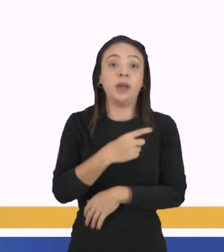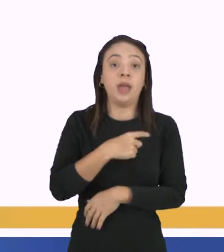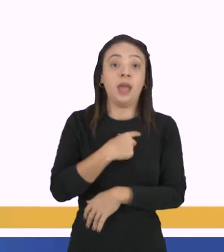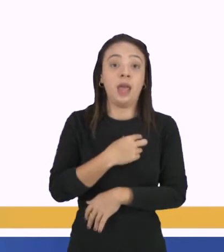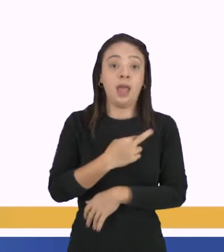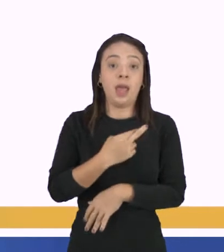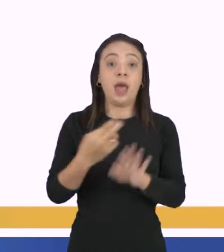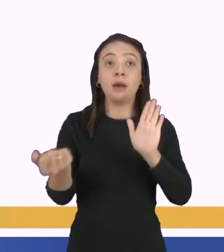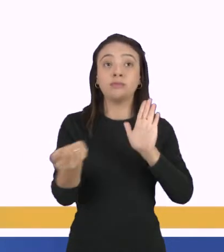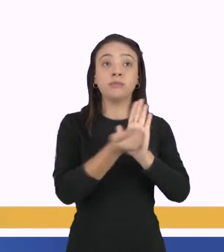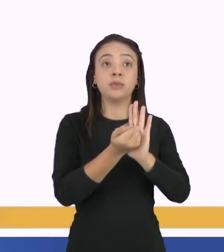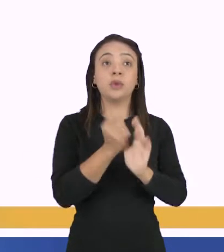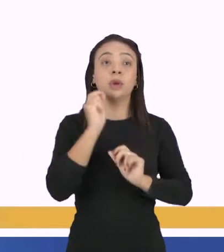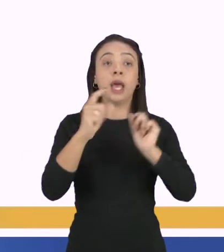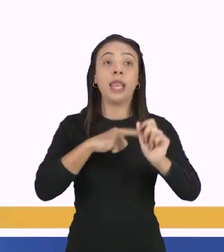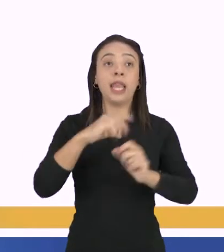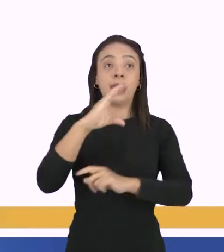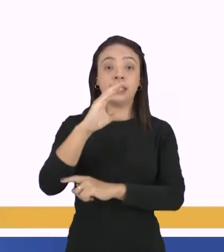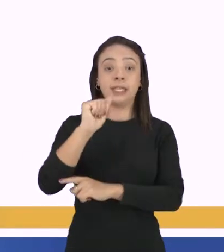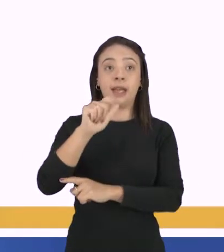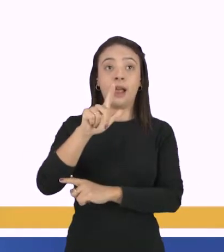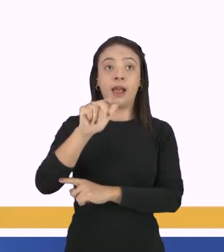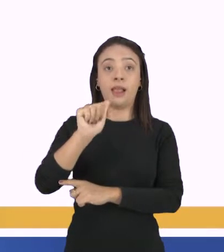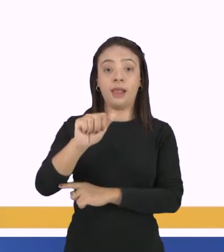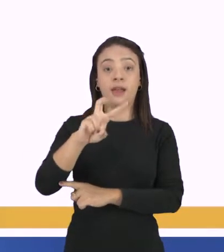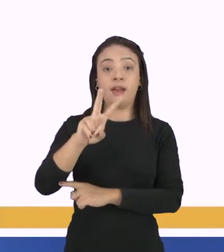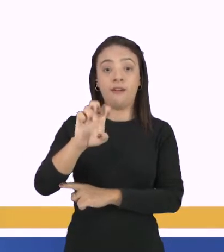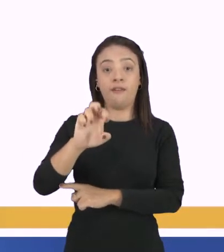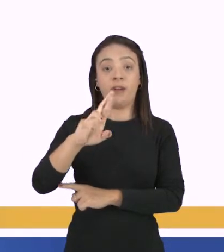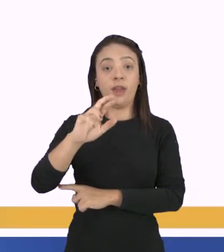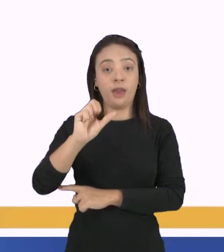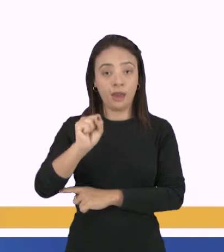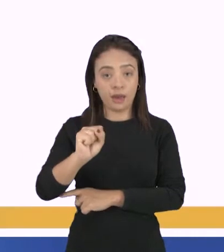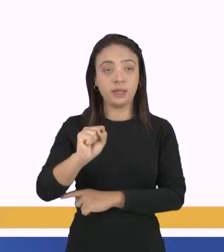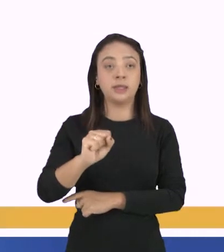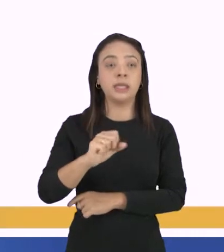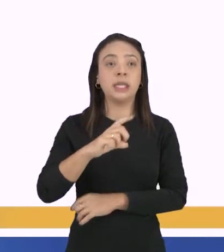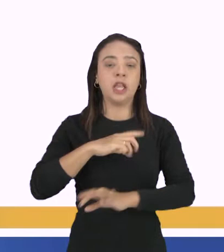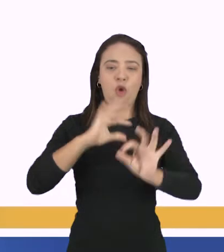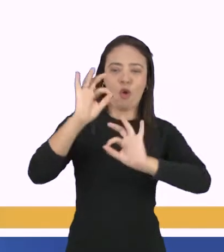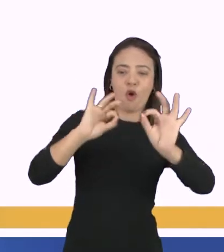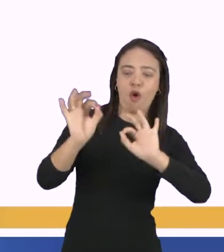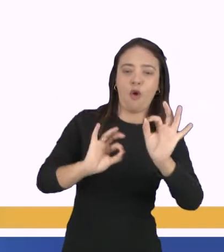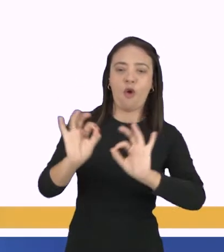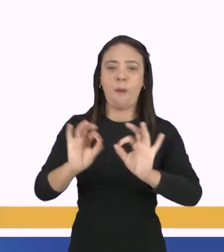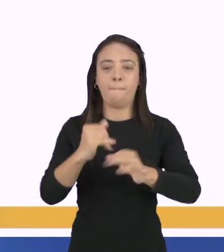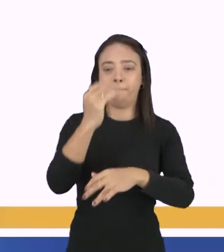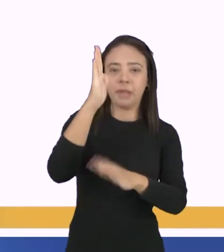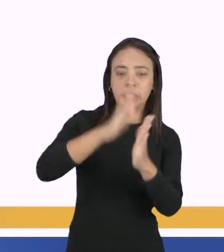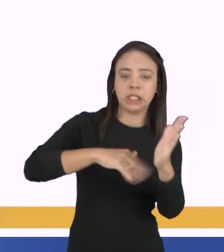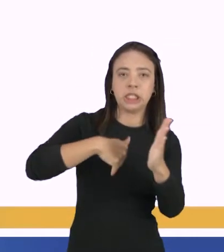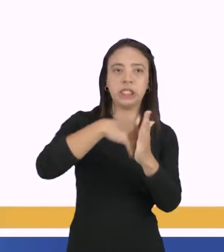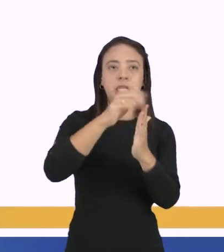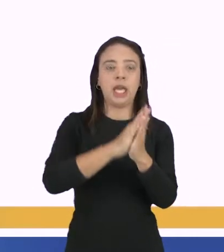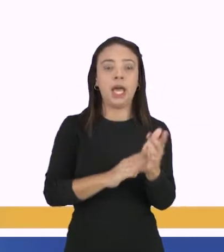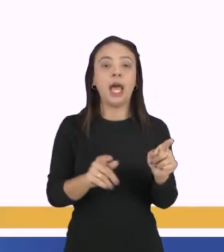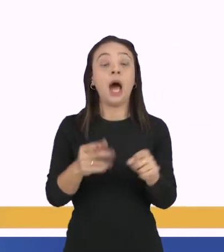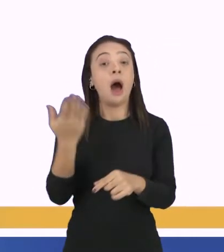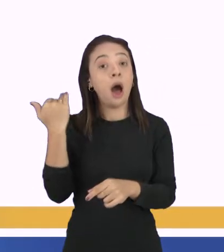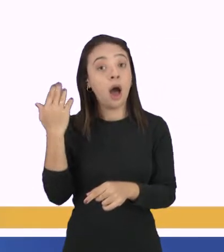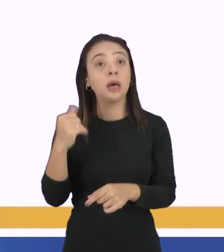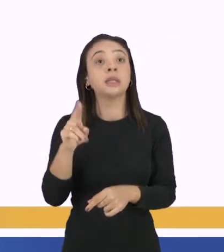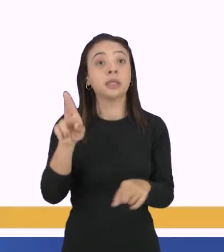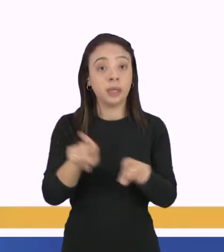tem as calaveras, são as caveiras, né, que são decoradas artisticamente. Inicialmente, eles usavam crânios reais